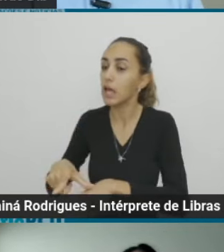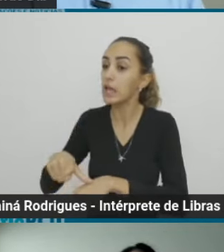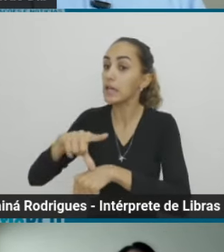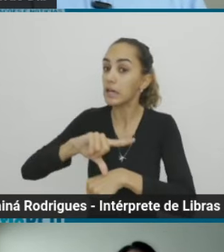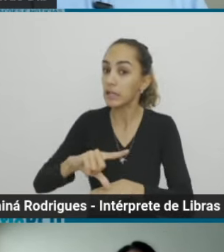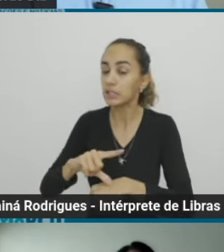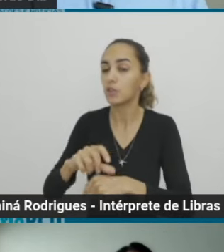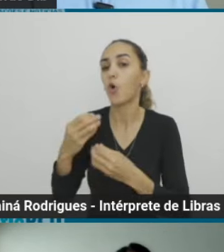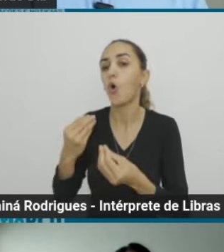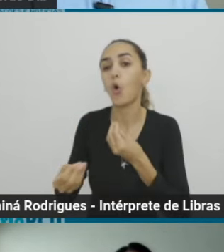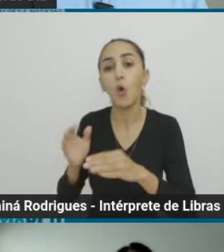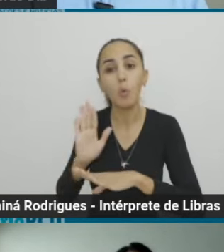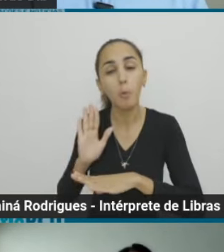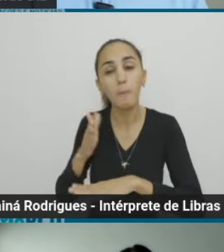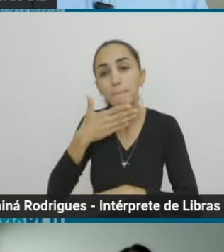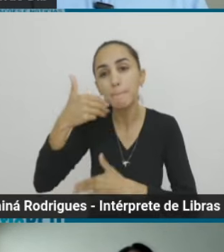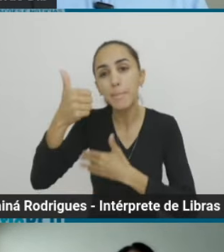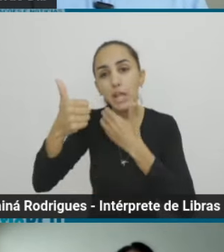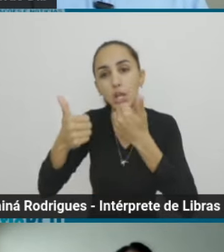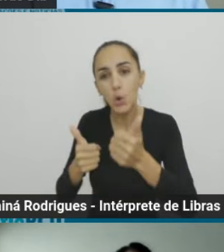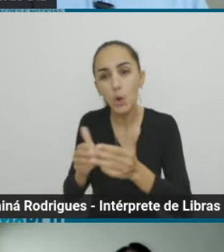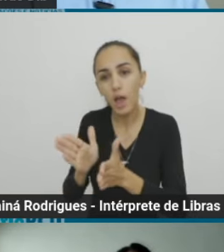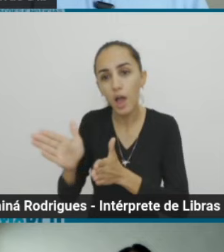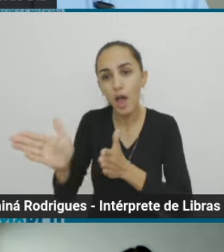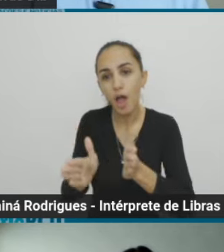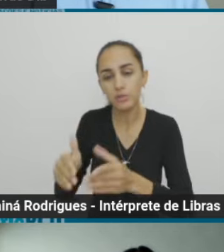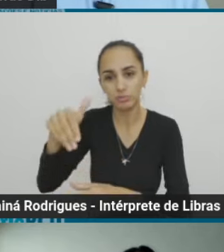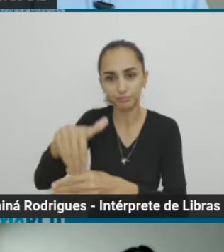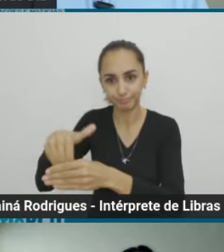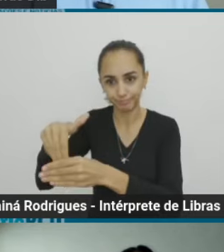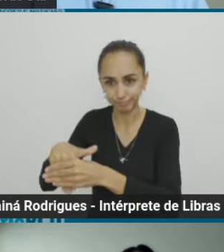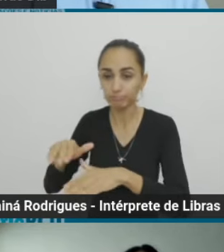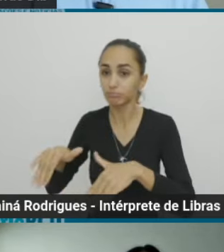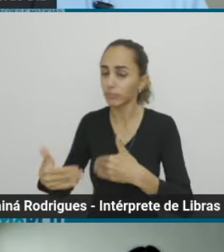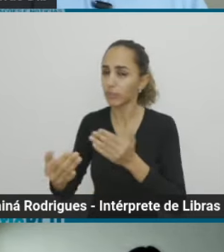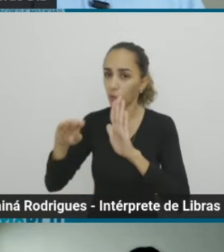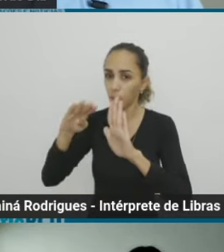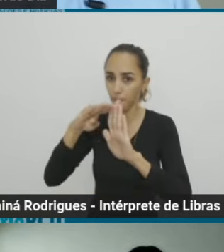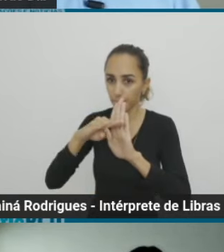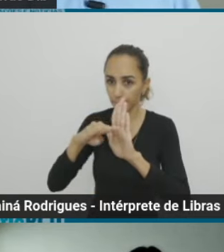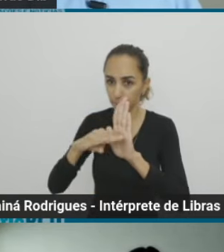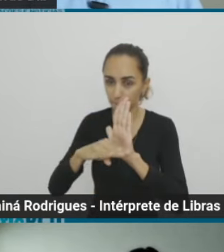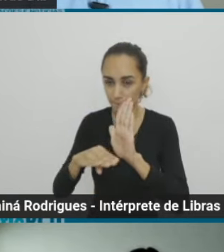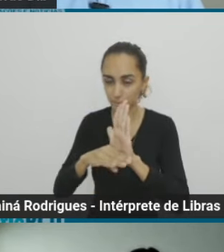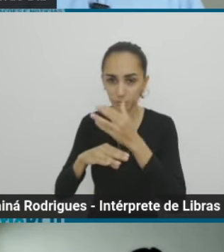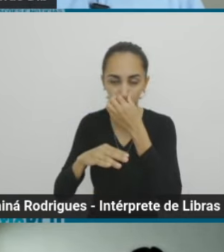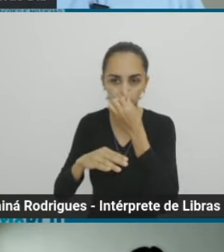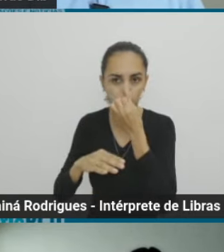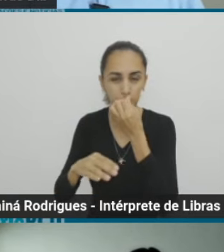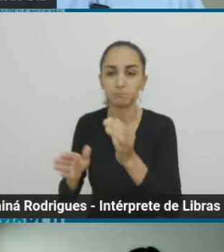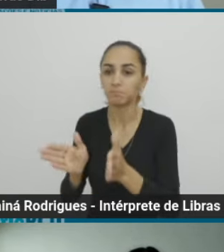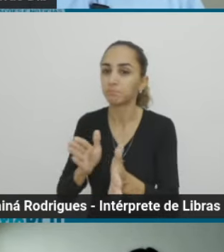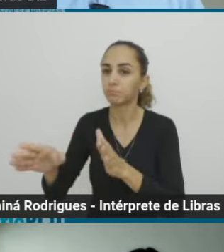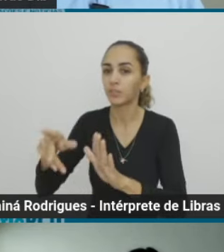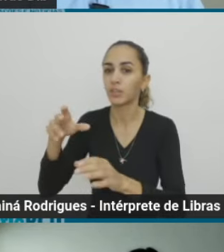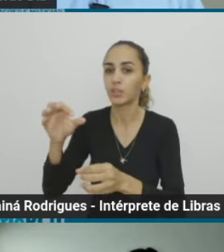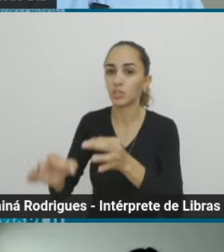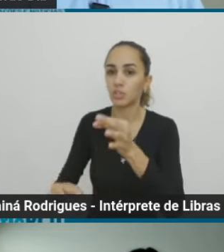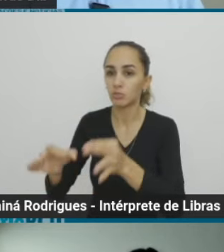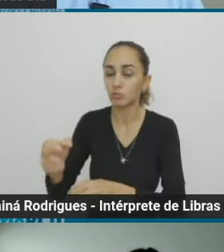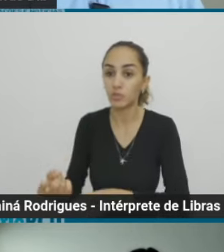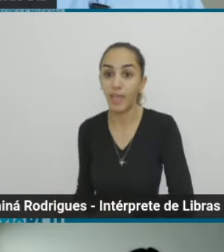a acessibilidade eleitoral. E por isso o programa de acessibilidade da Justiça Eleitoral brasileira é inclusive anterior à Lei Brasileira